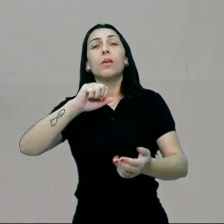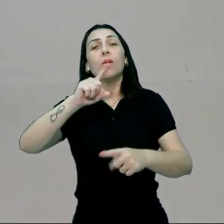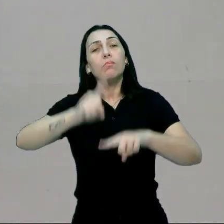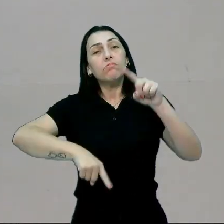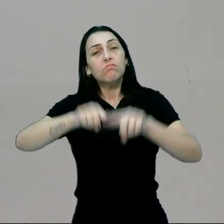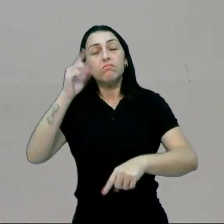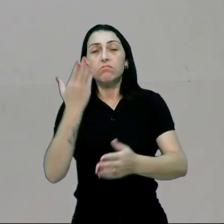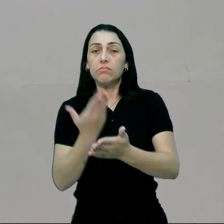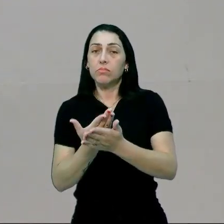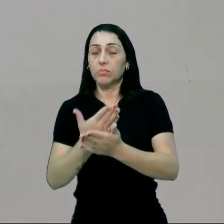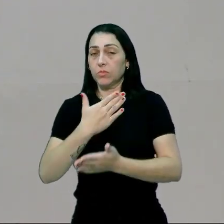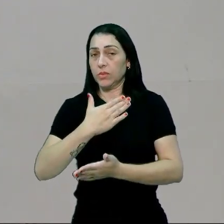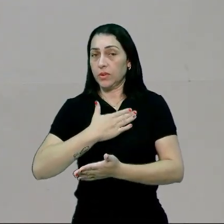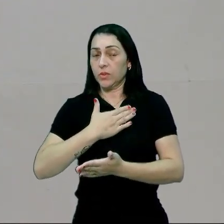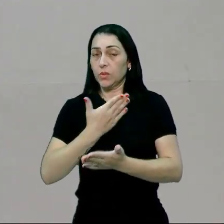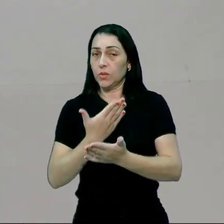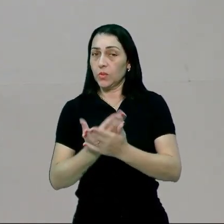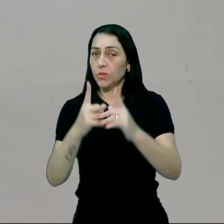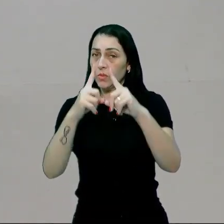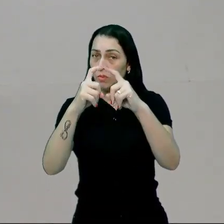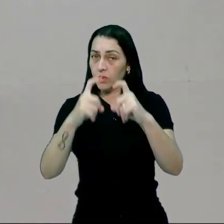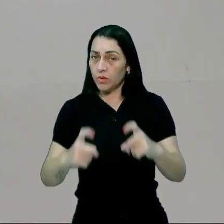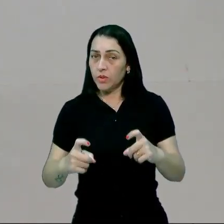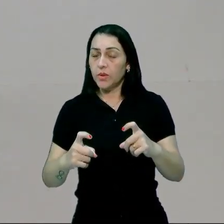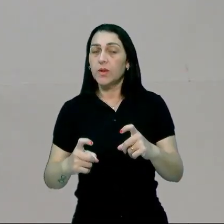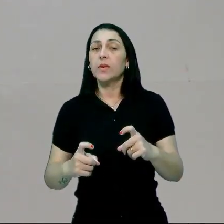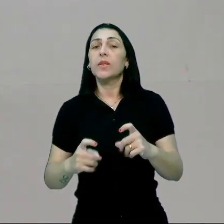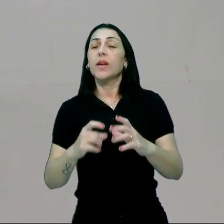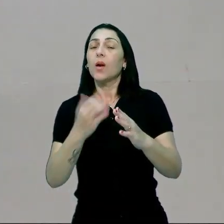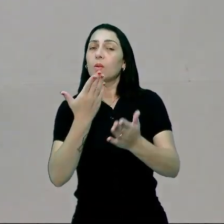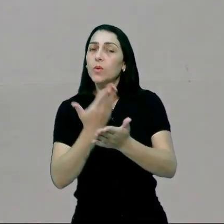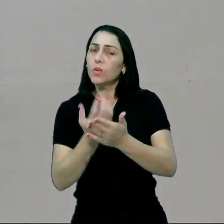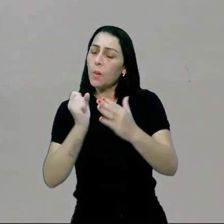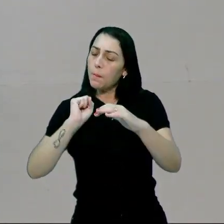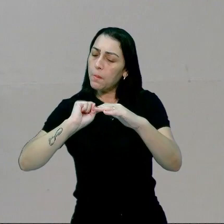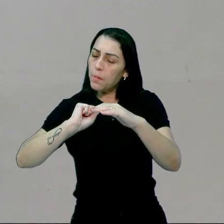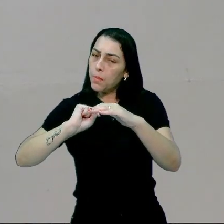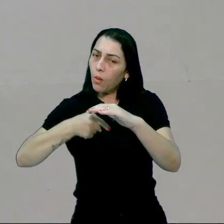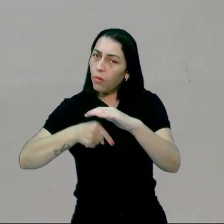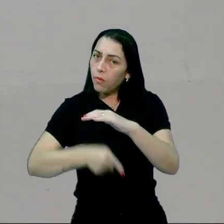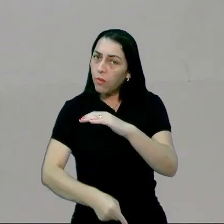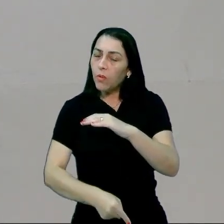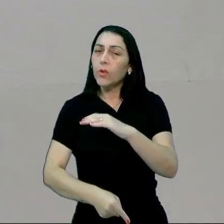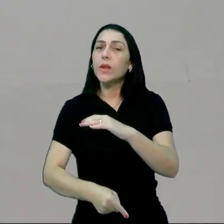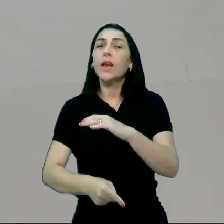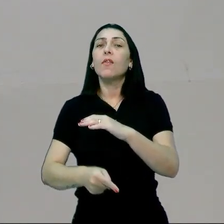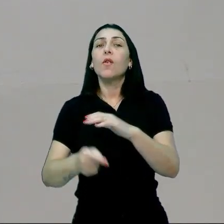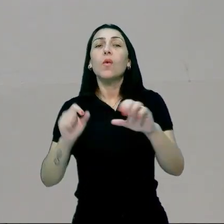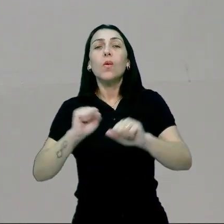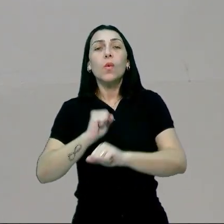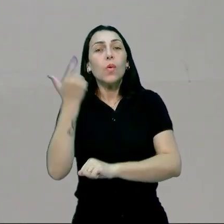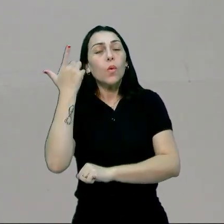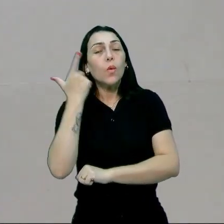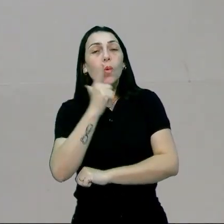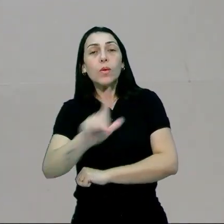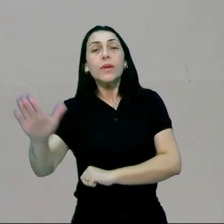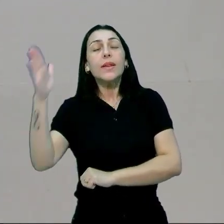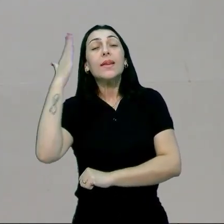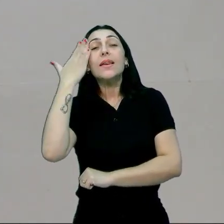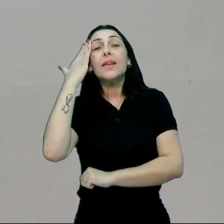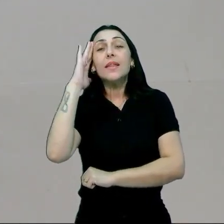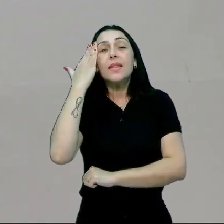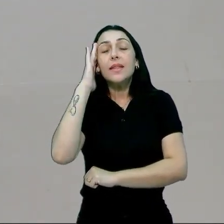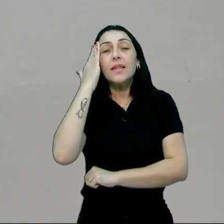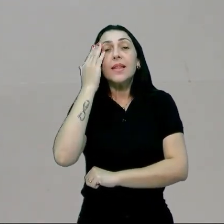E através do estudo científico, que é um estudo que supera as convicções pessoais